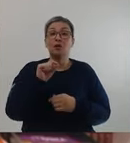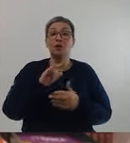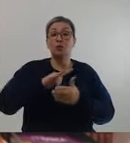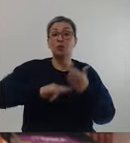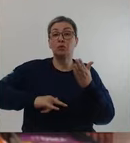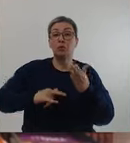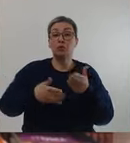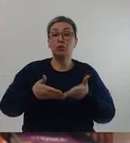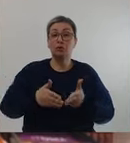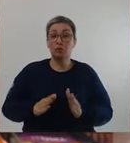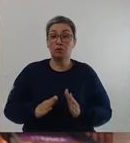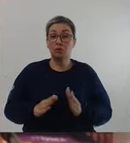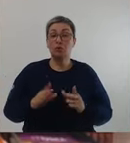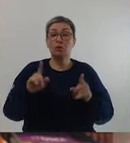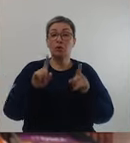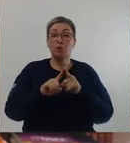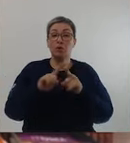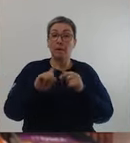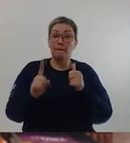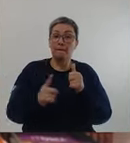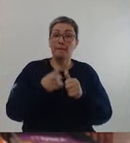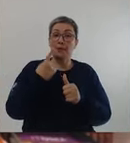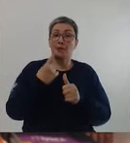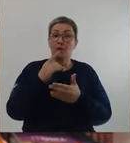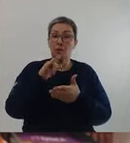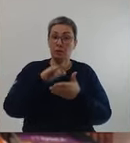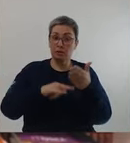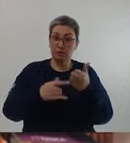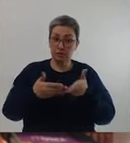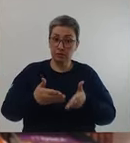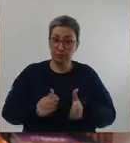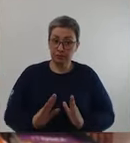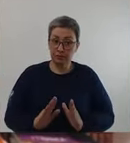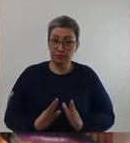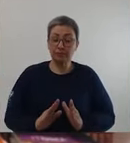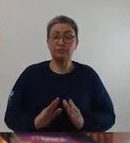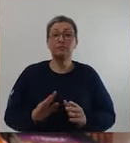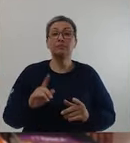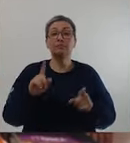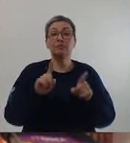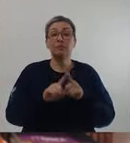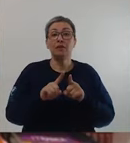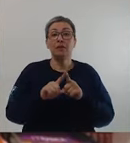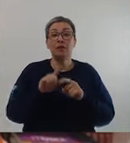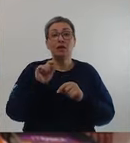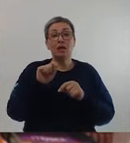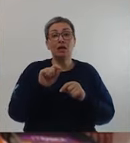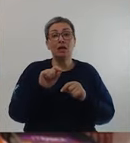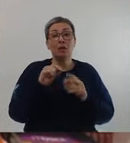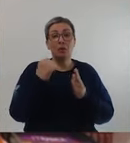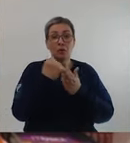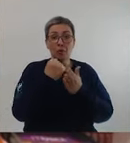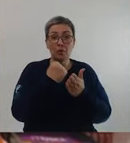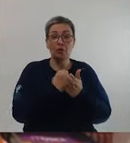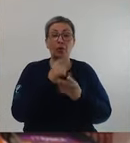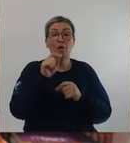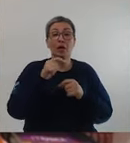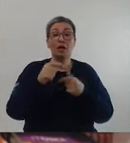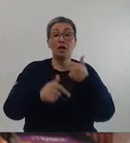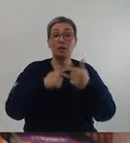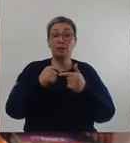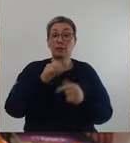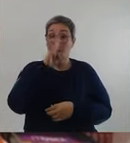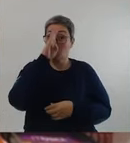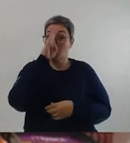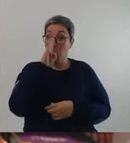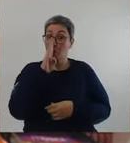O registro, a primeira certidão de nascimento, né? É o registro. É um